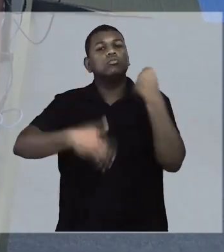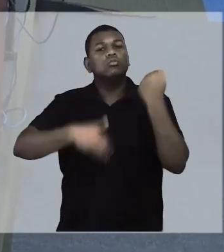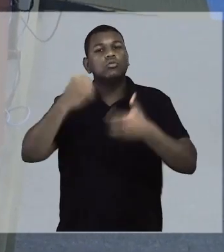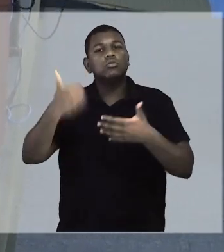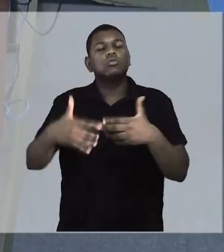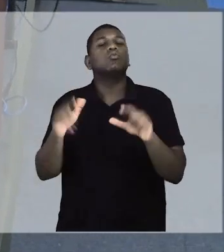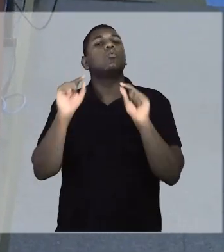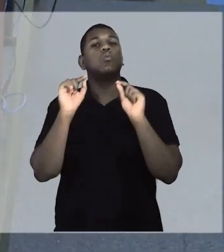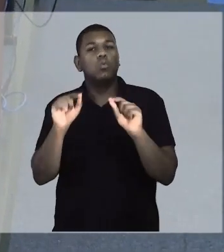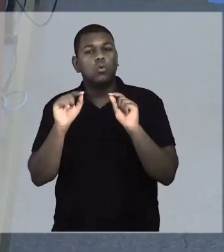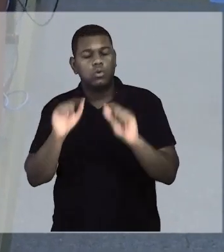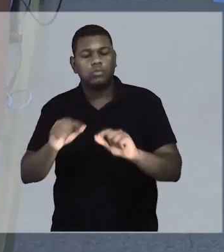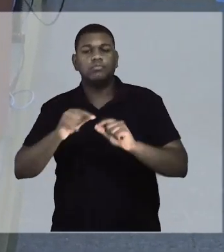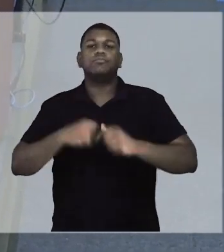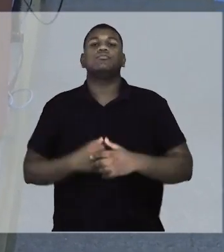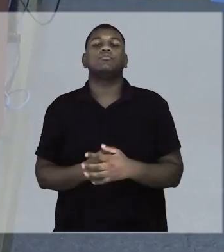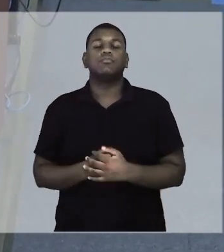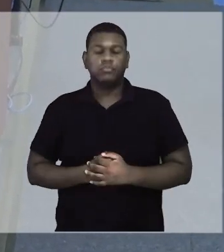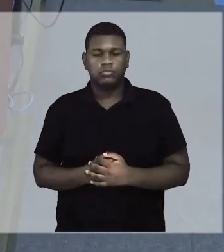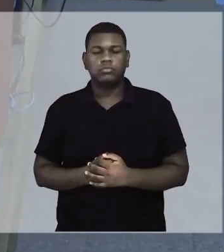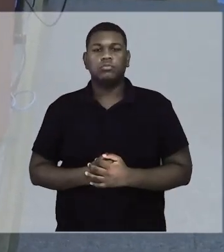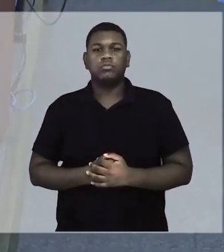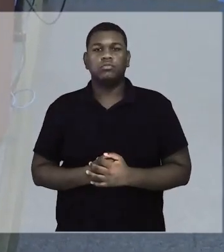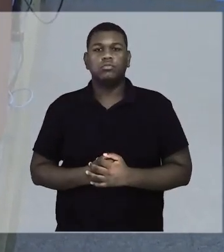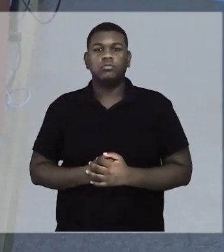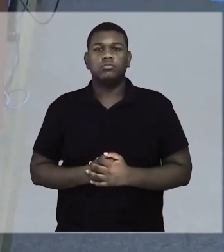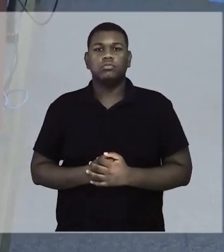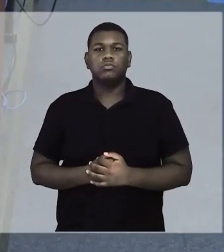especificamente nesse sentido, e eu concluo